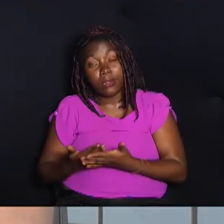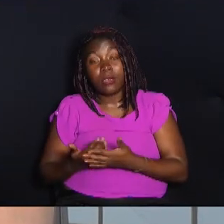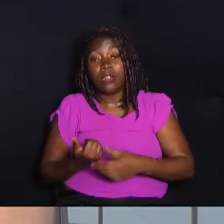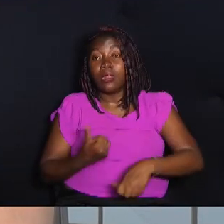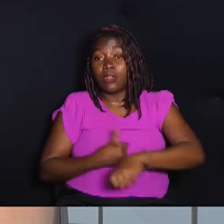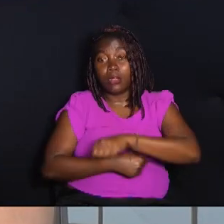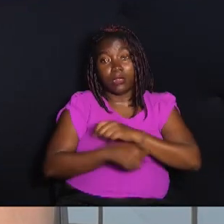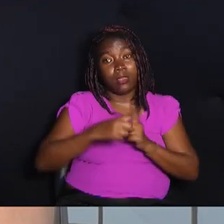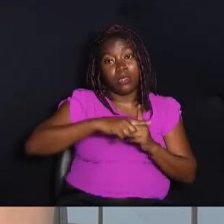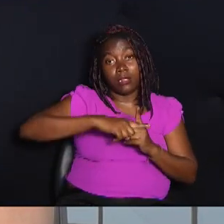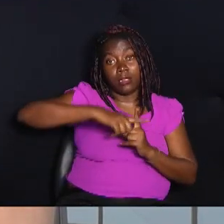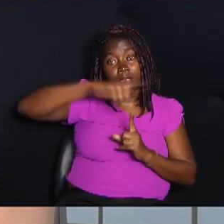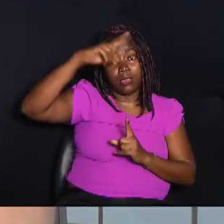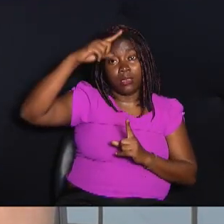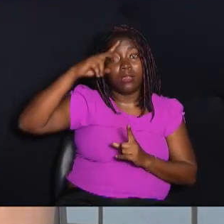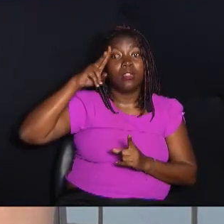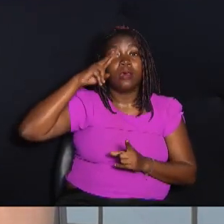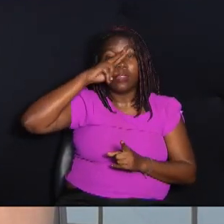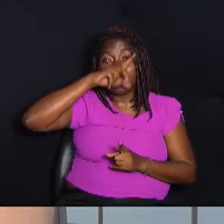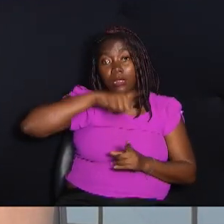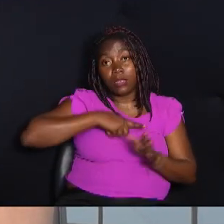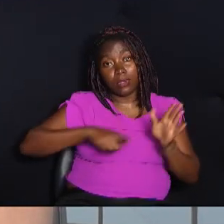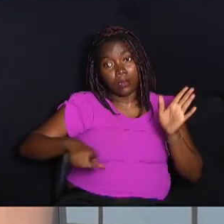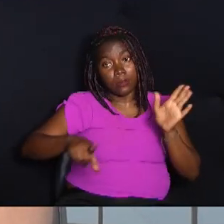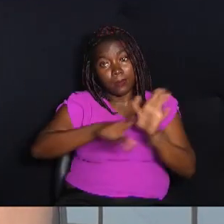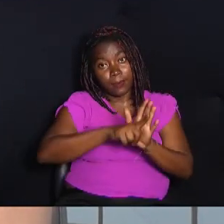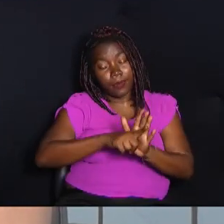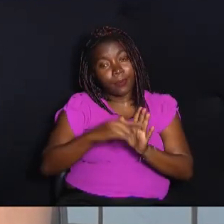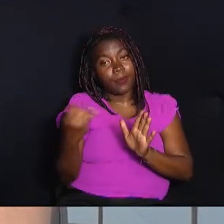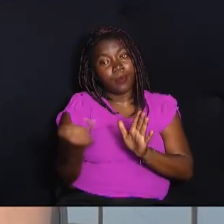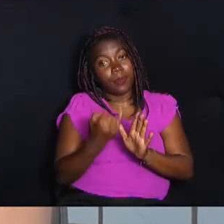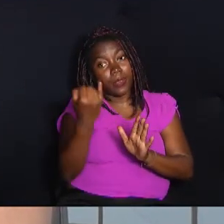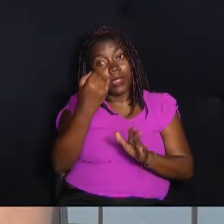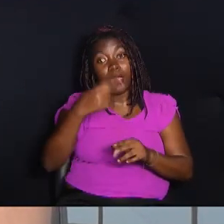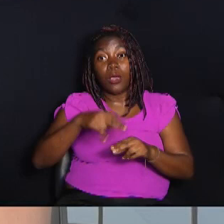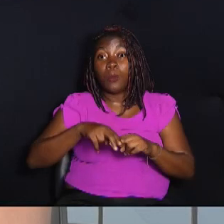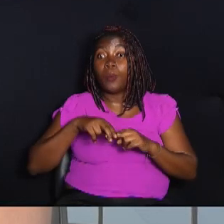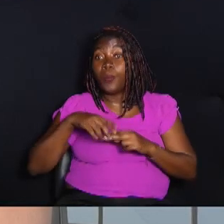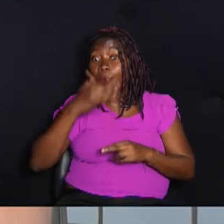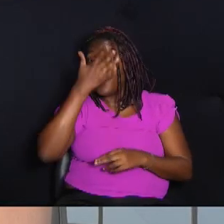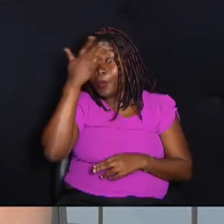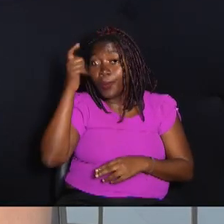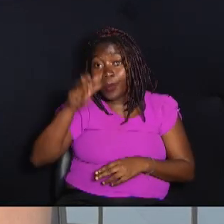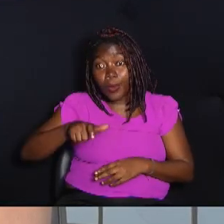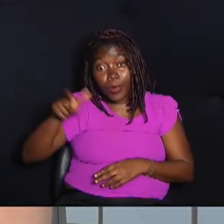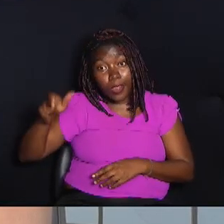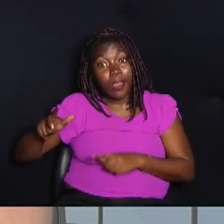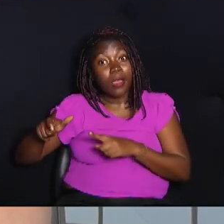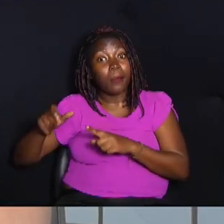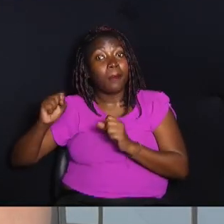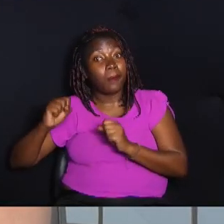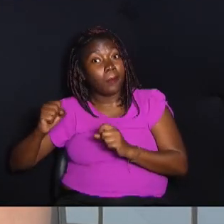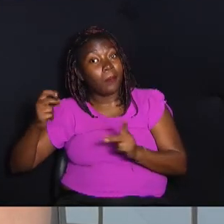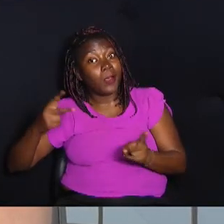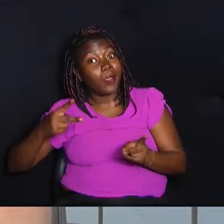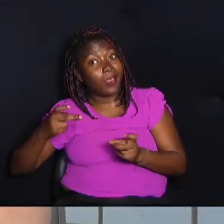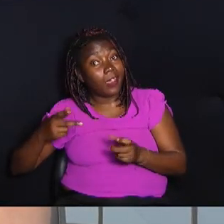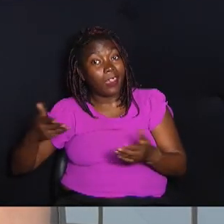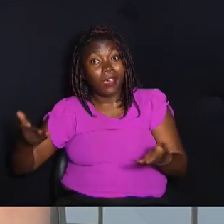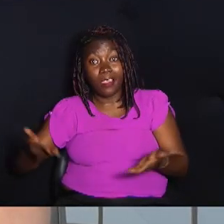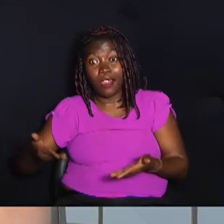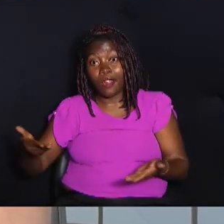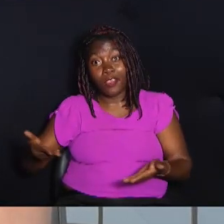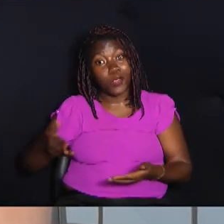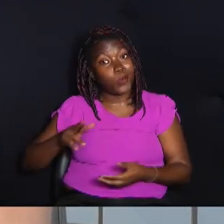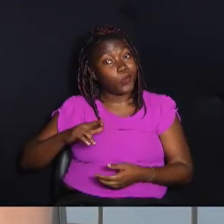maior, você tem uma legislação, é importante, porque essas pessoas, elas podem perceber, né, que agora não é uma